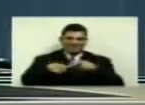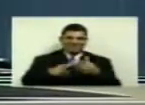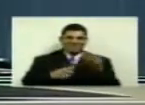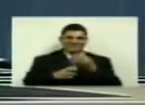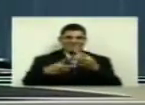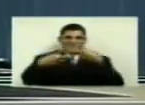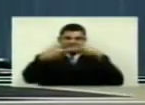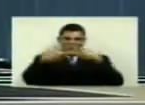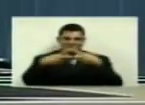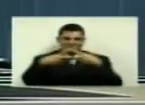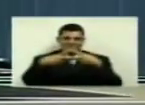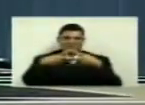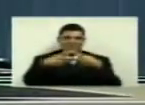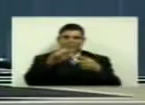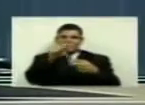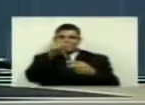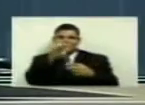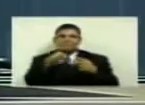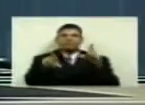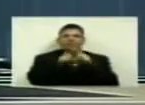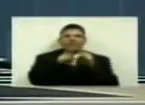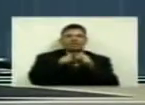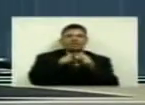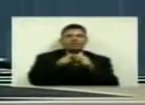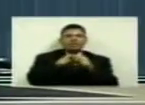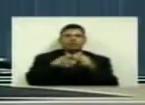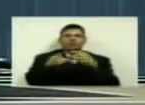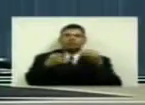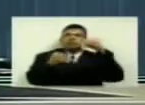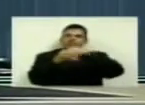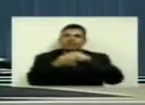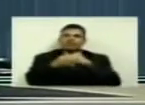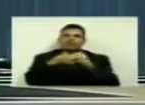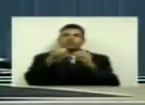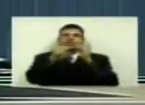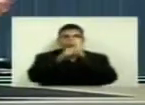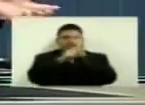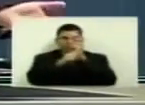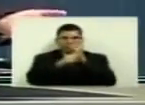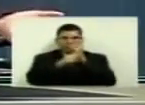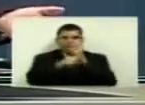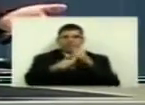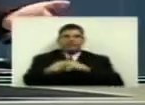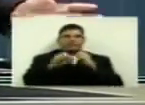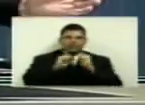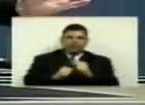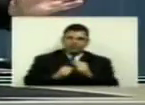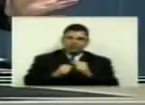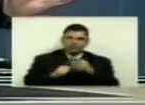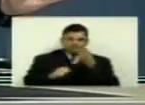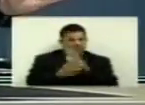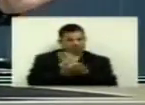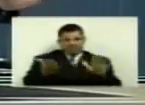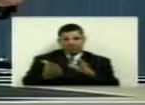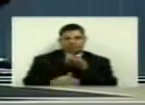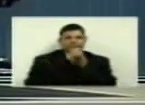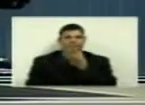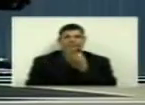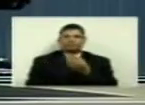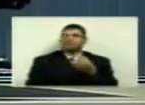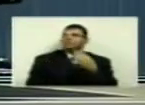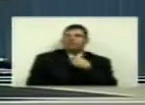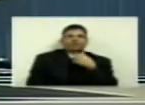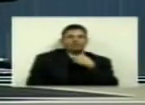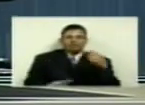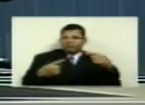para a administração da Assembleia, mantendo-os dentro do Poder Legislativo, eu não posso concordar com isso. Eu não